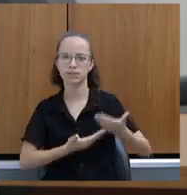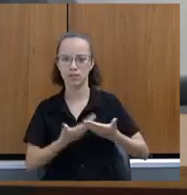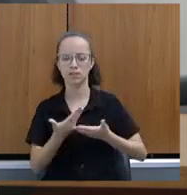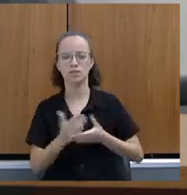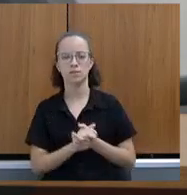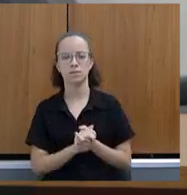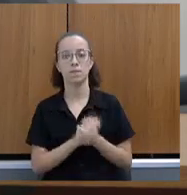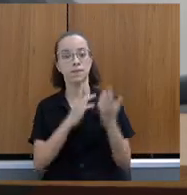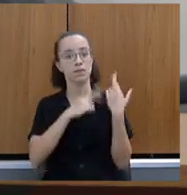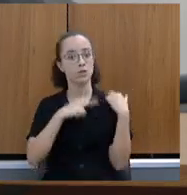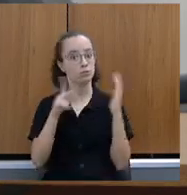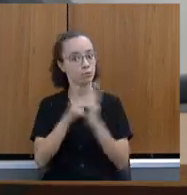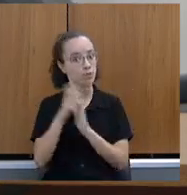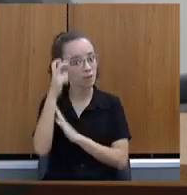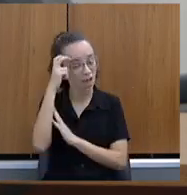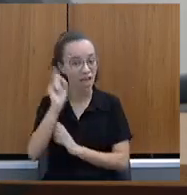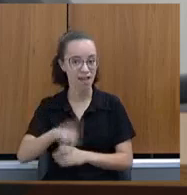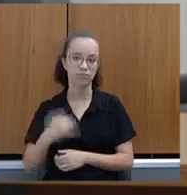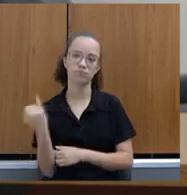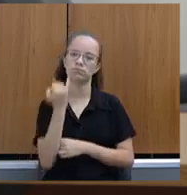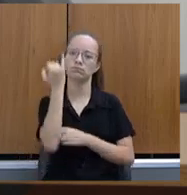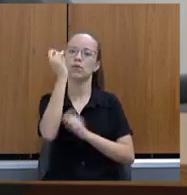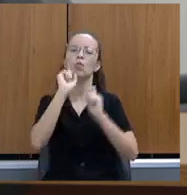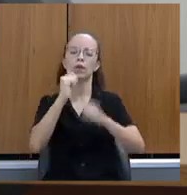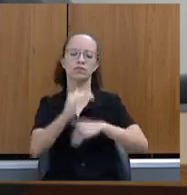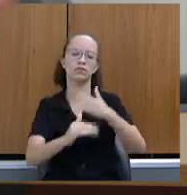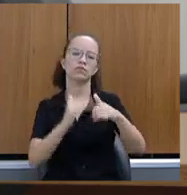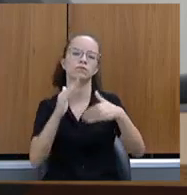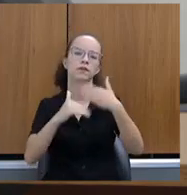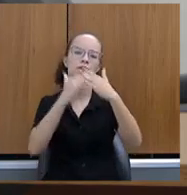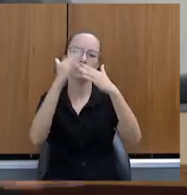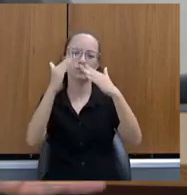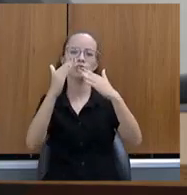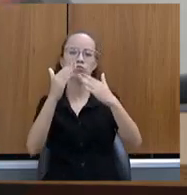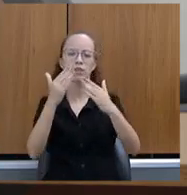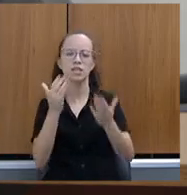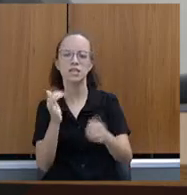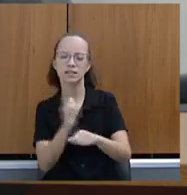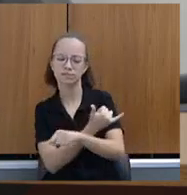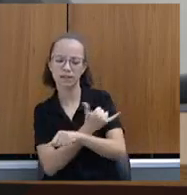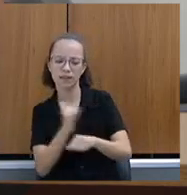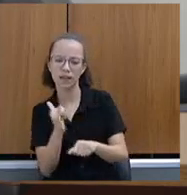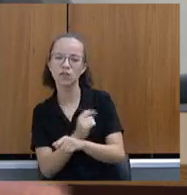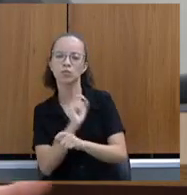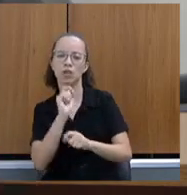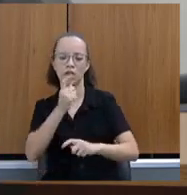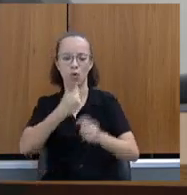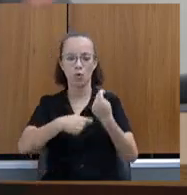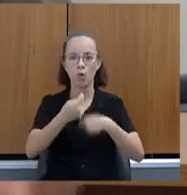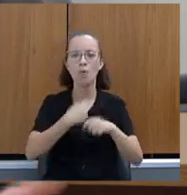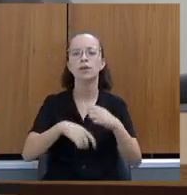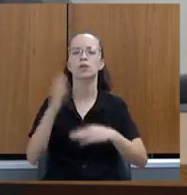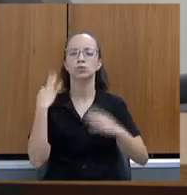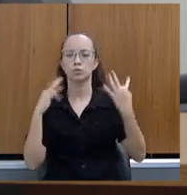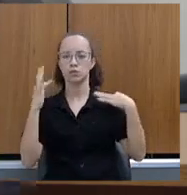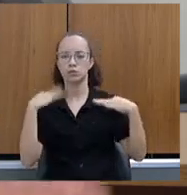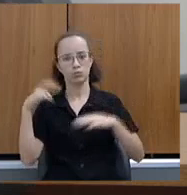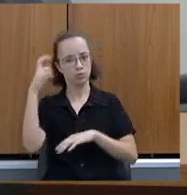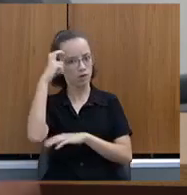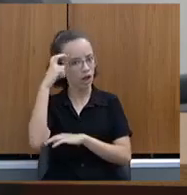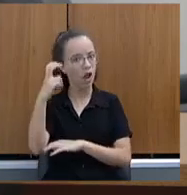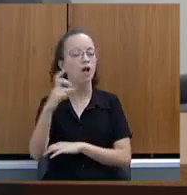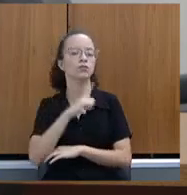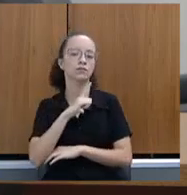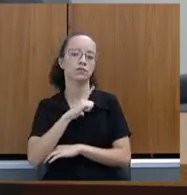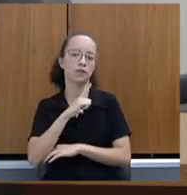ela é fundamental para o desenvolvimento e para essa alternativa Econômica que o turismo e o turismo cultural